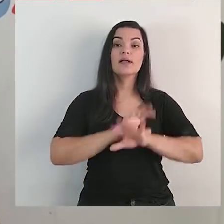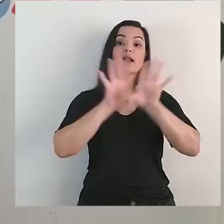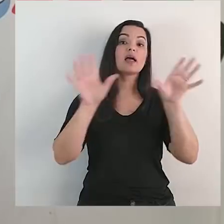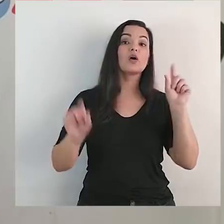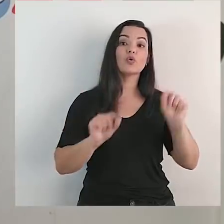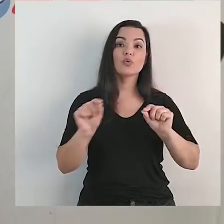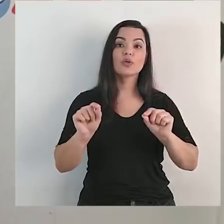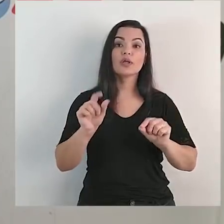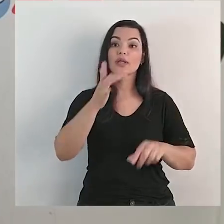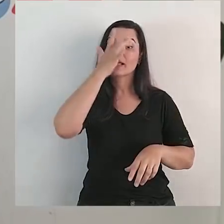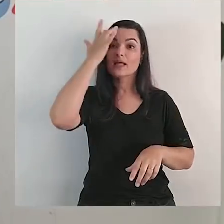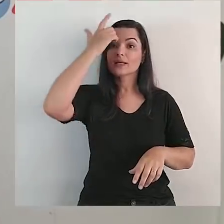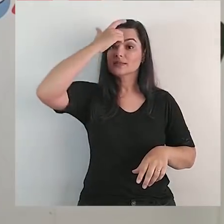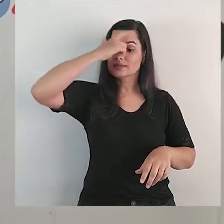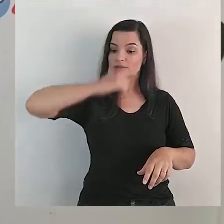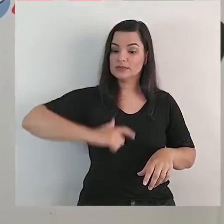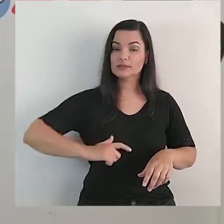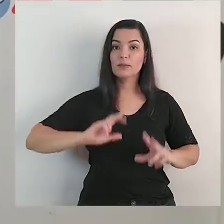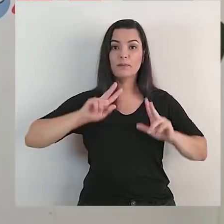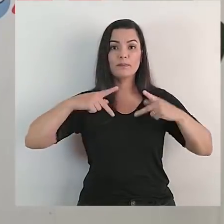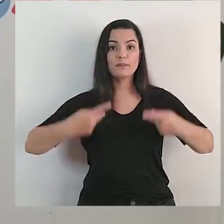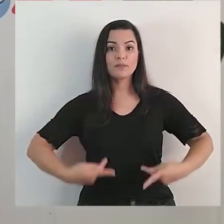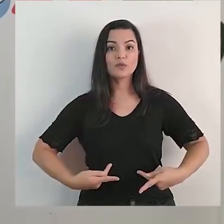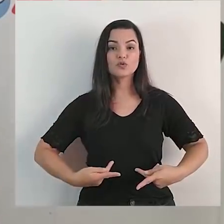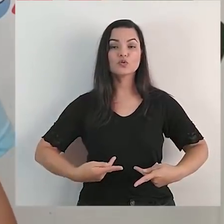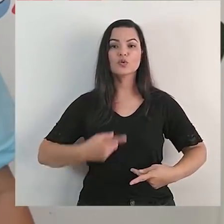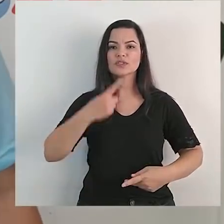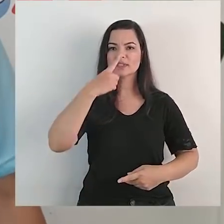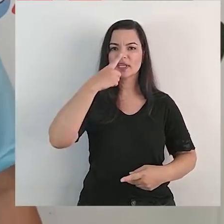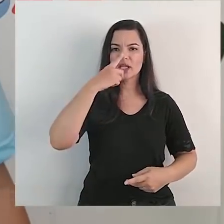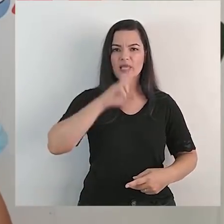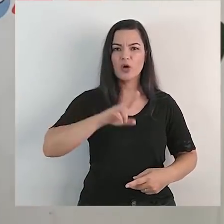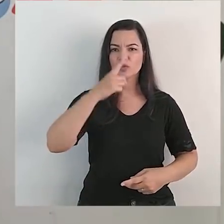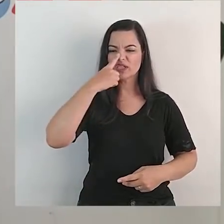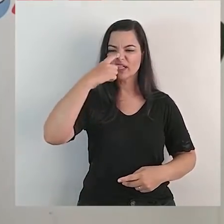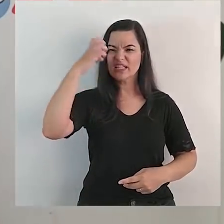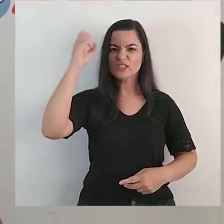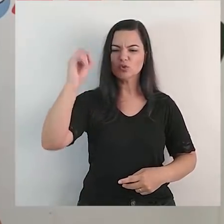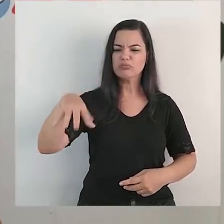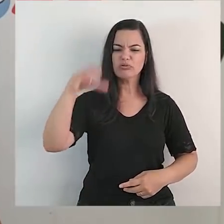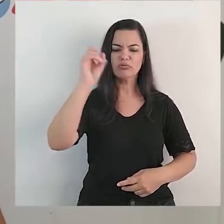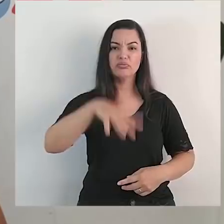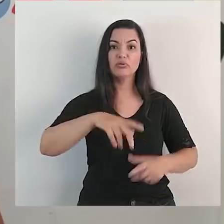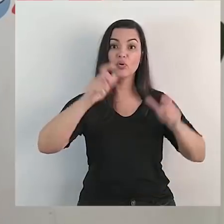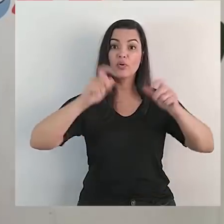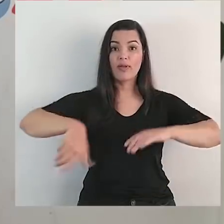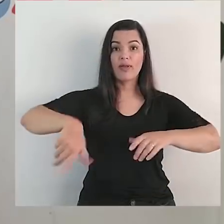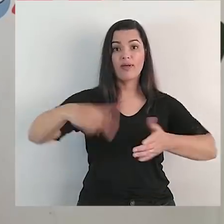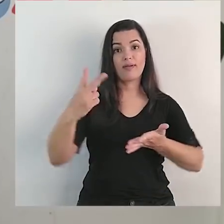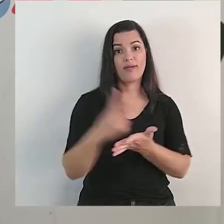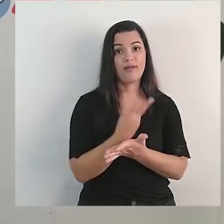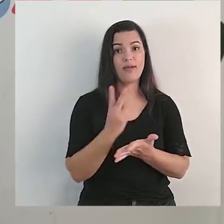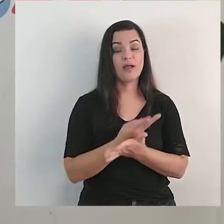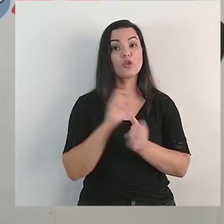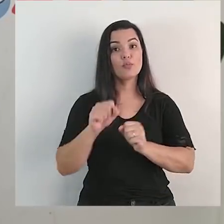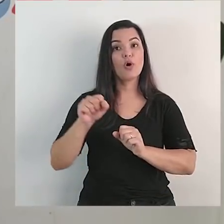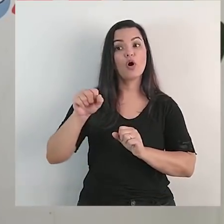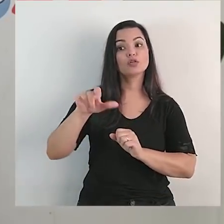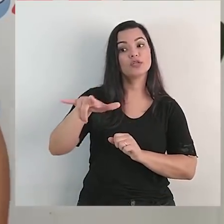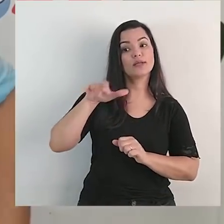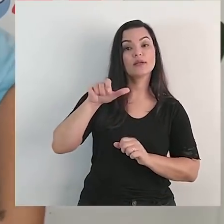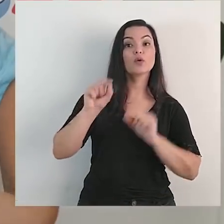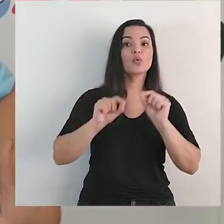caso, o comportamento das pessoas jogando lixo no lugar errado pode atrair uma grande quantidade de